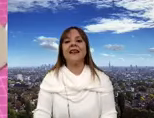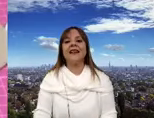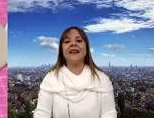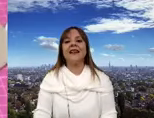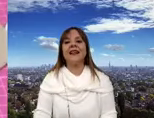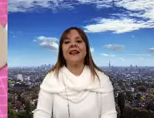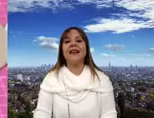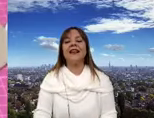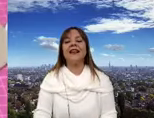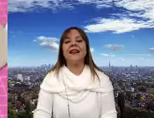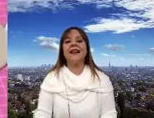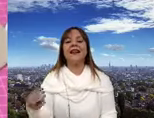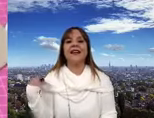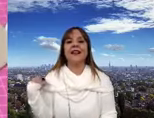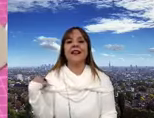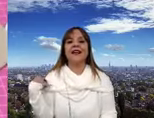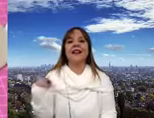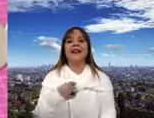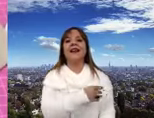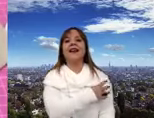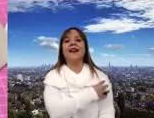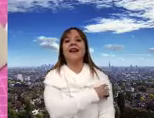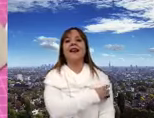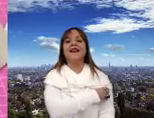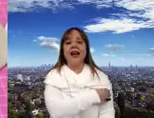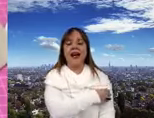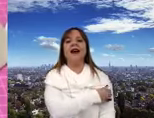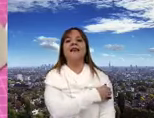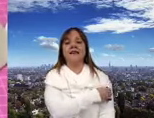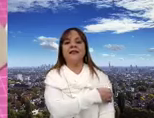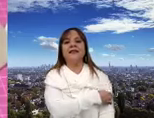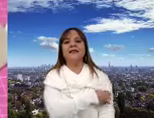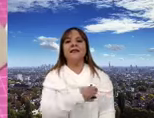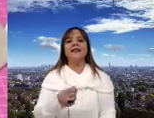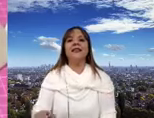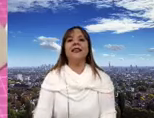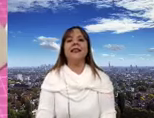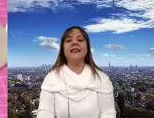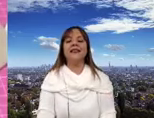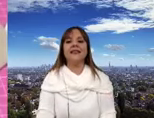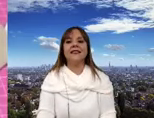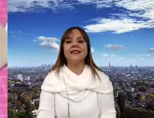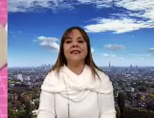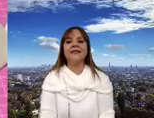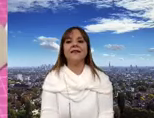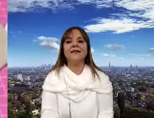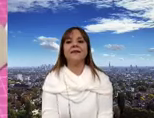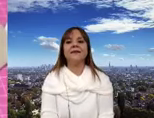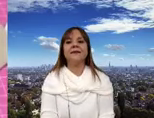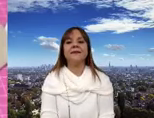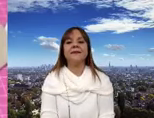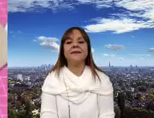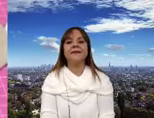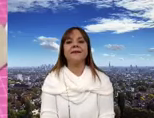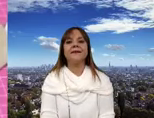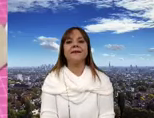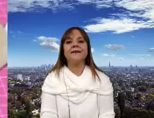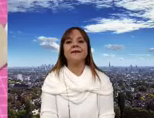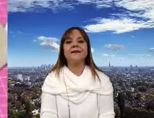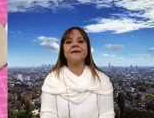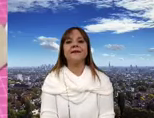que é o espaço do caseado. Tá. Tá vendo? Sim. E essa dica aqui, ela é importante